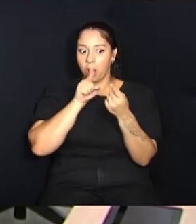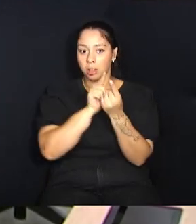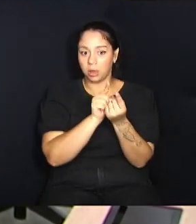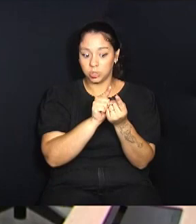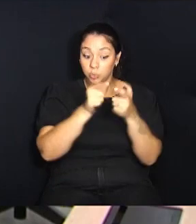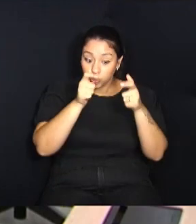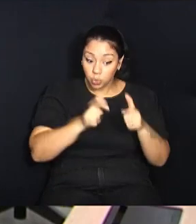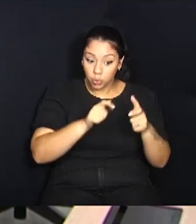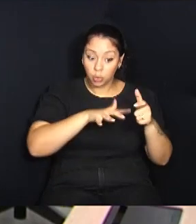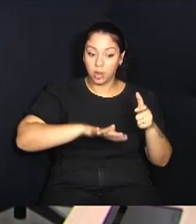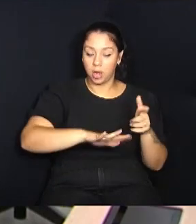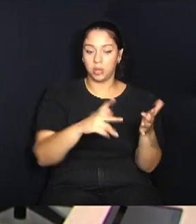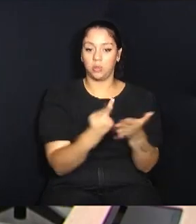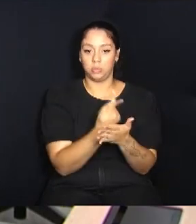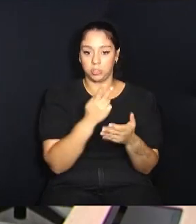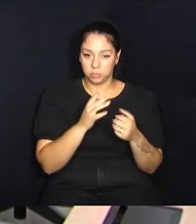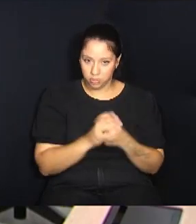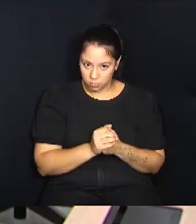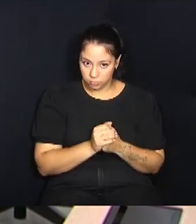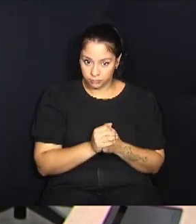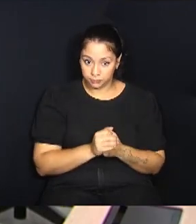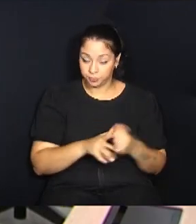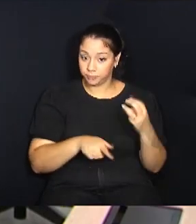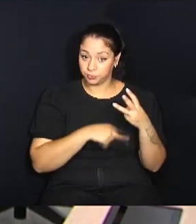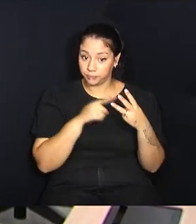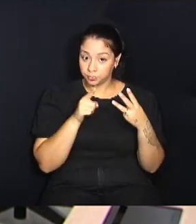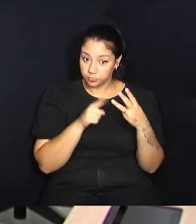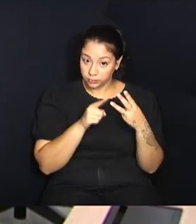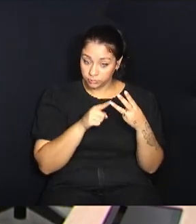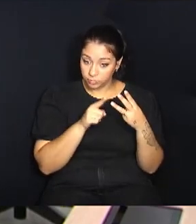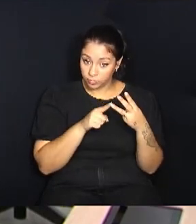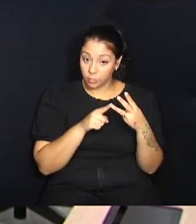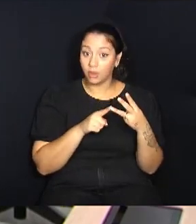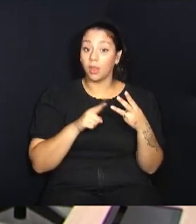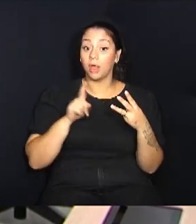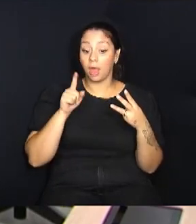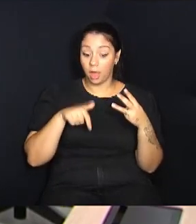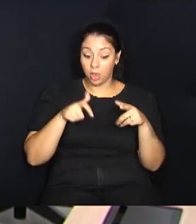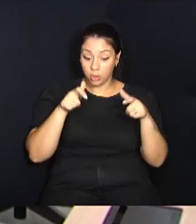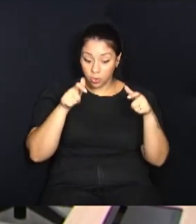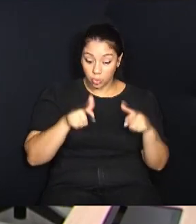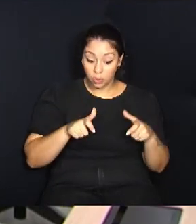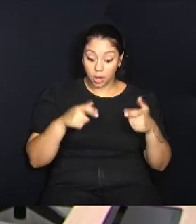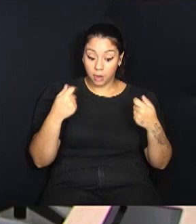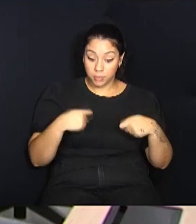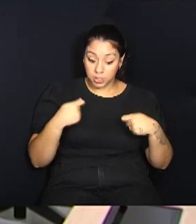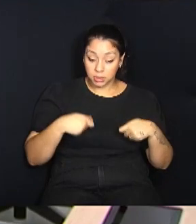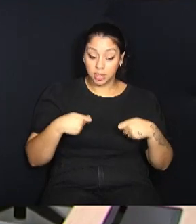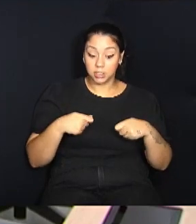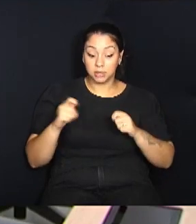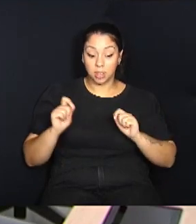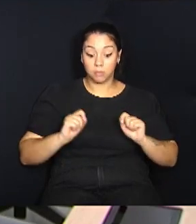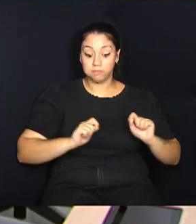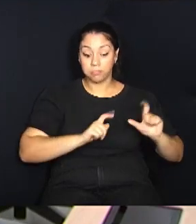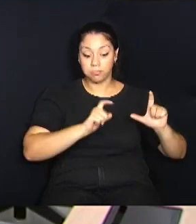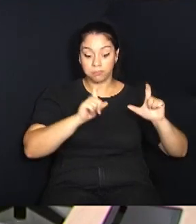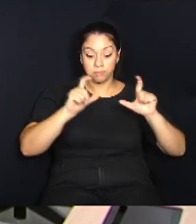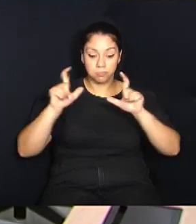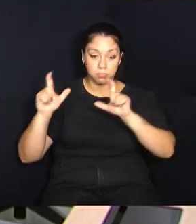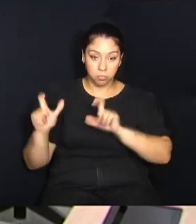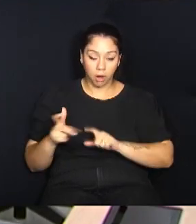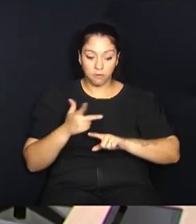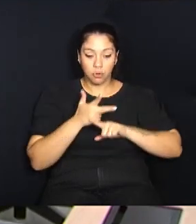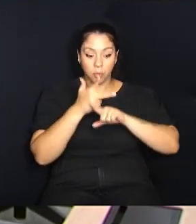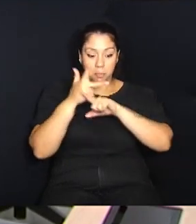local específico. Ponto número 3, que o estabelecimento forneça todas as imagens de